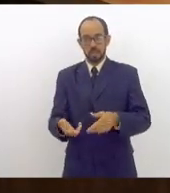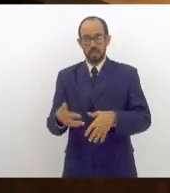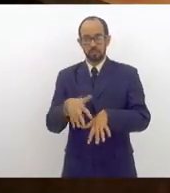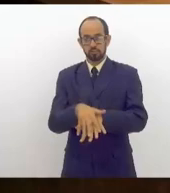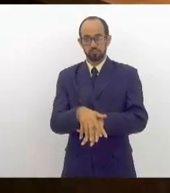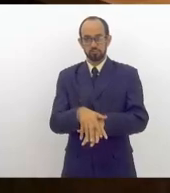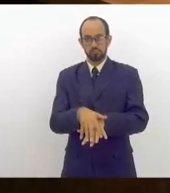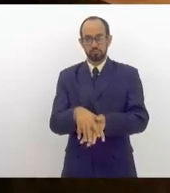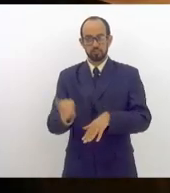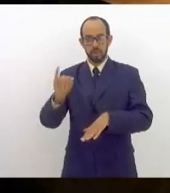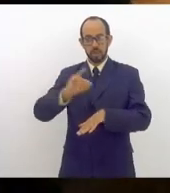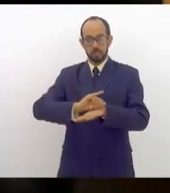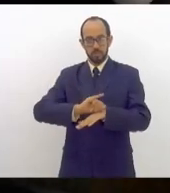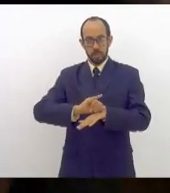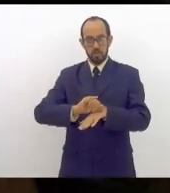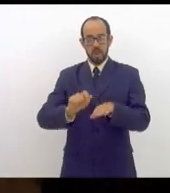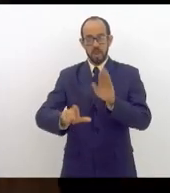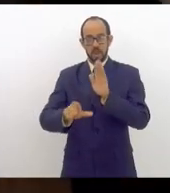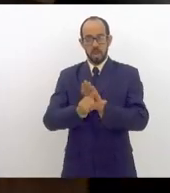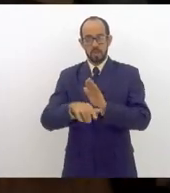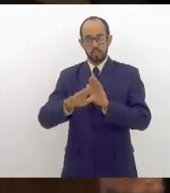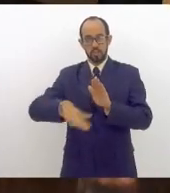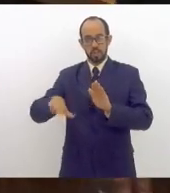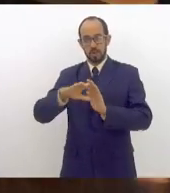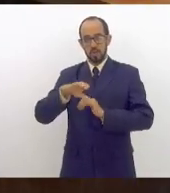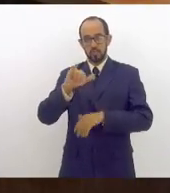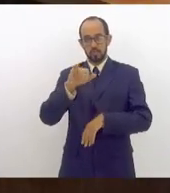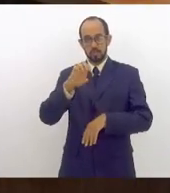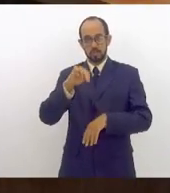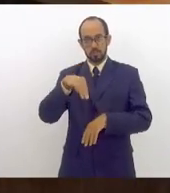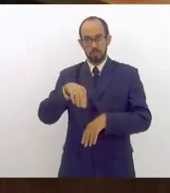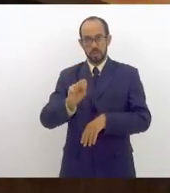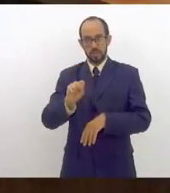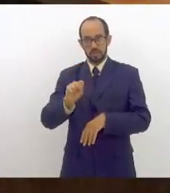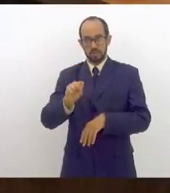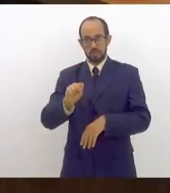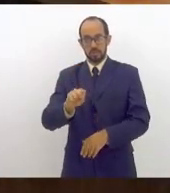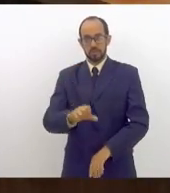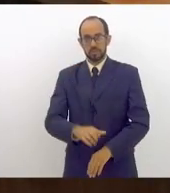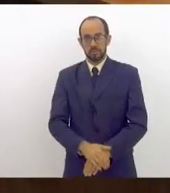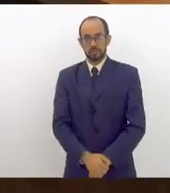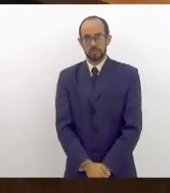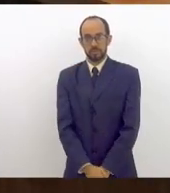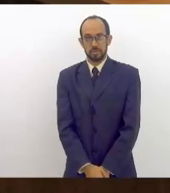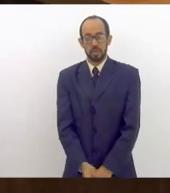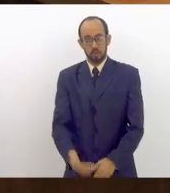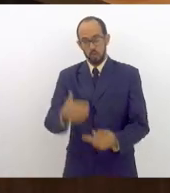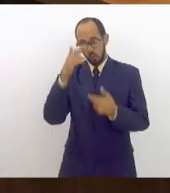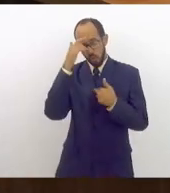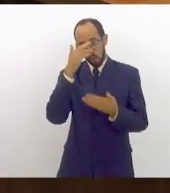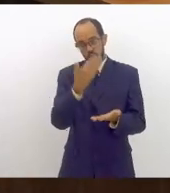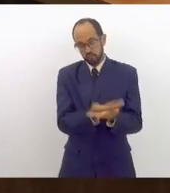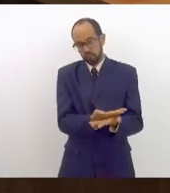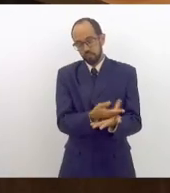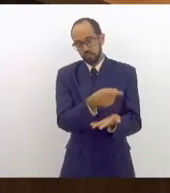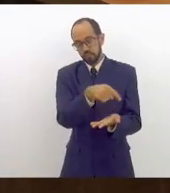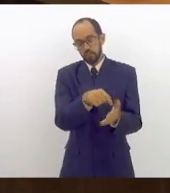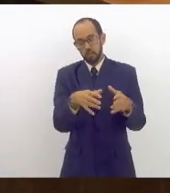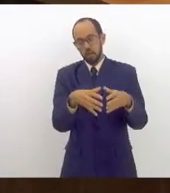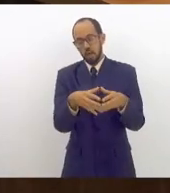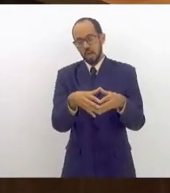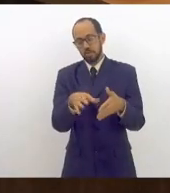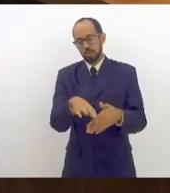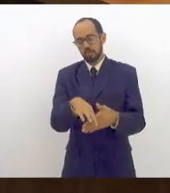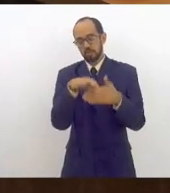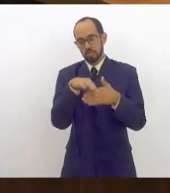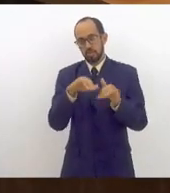da capital na lei geral do ICMS. Então, já estou aqui, como fiz no Colégio de Líderes, anunciando que,